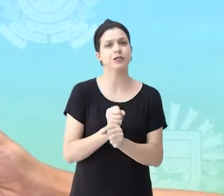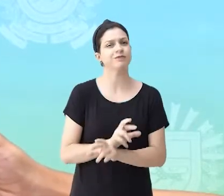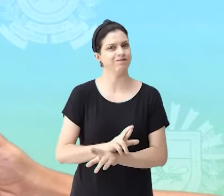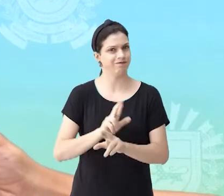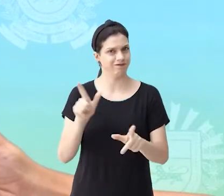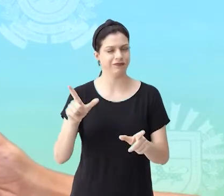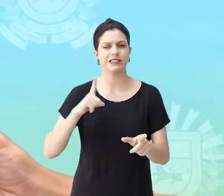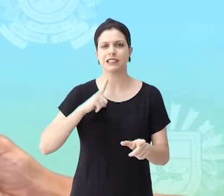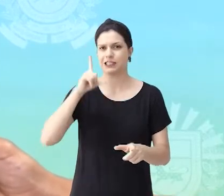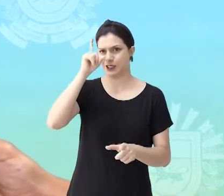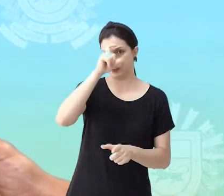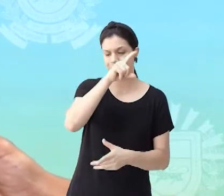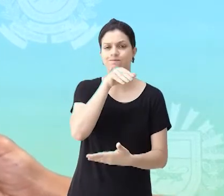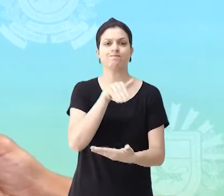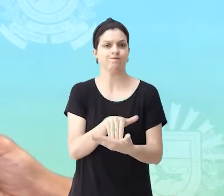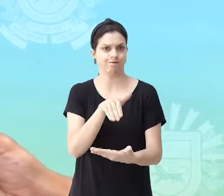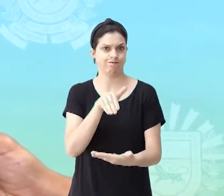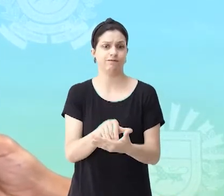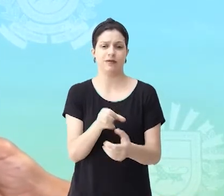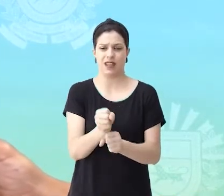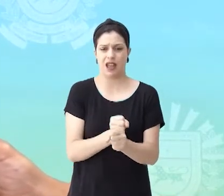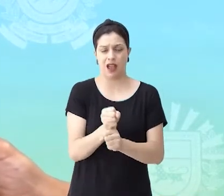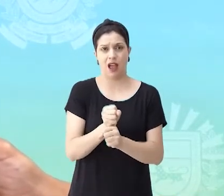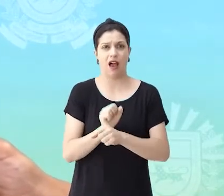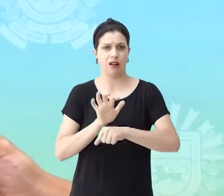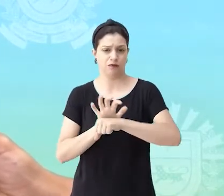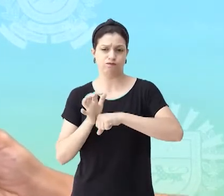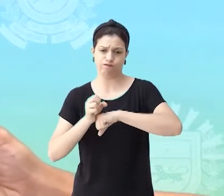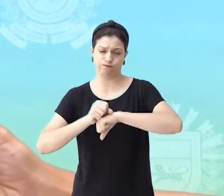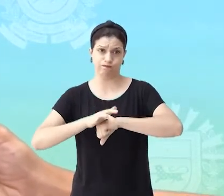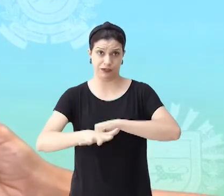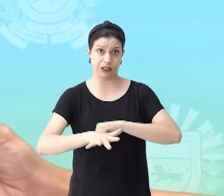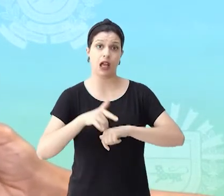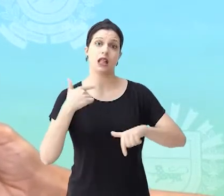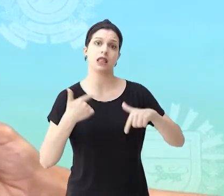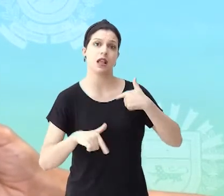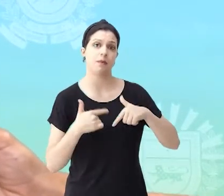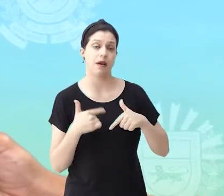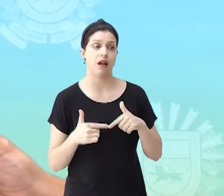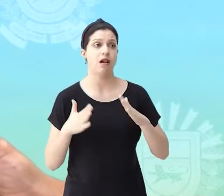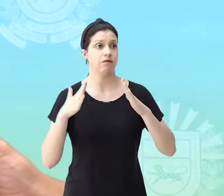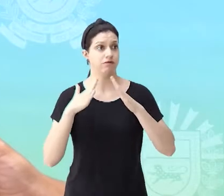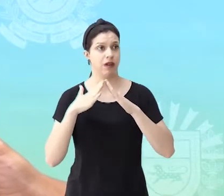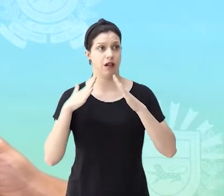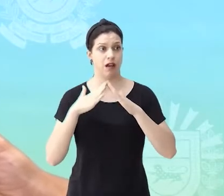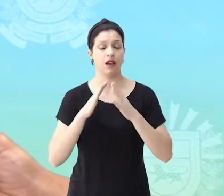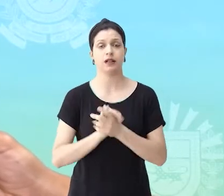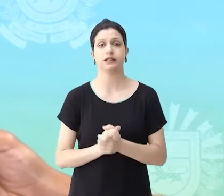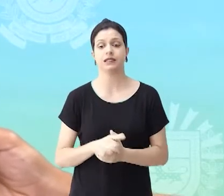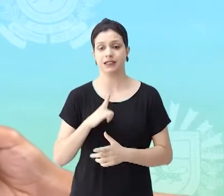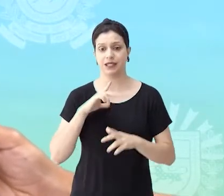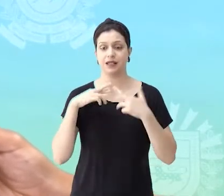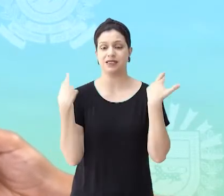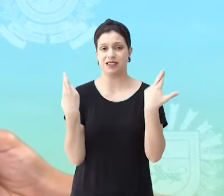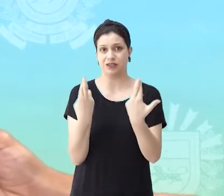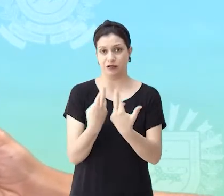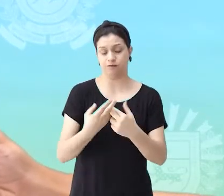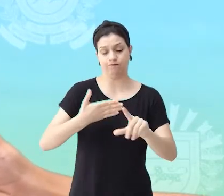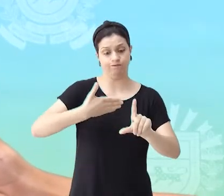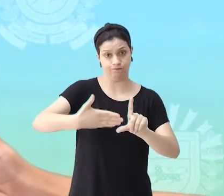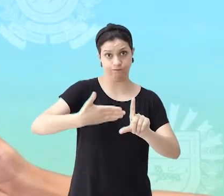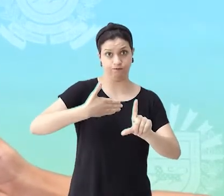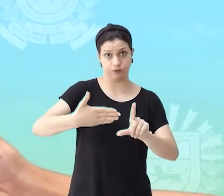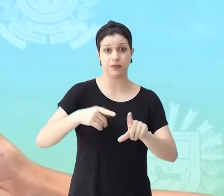um ano atípico, com muita dificuldade, um ano de pandemia, onde trabalhamos home office, as nossas sessões